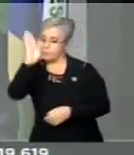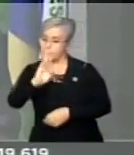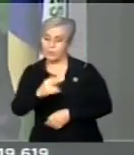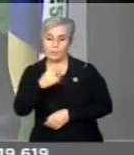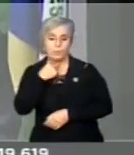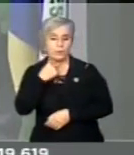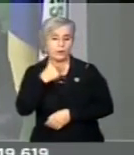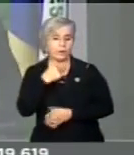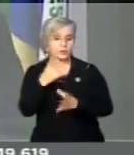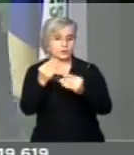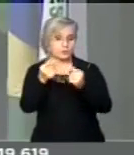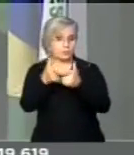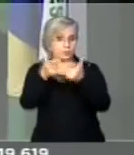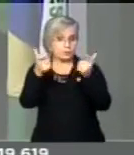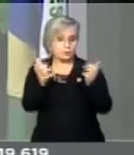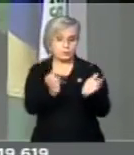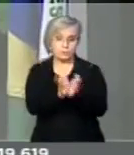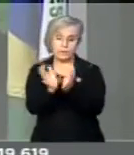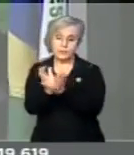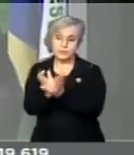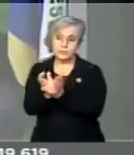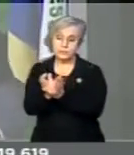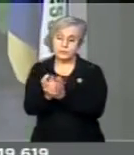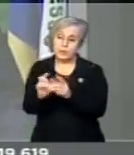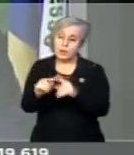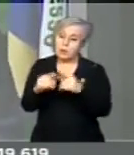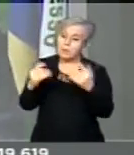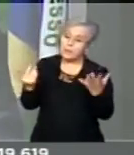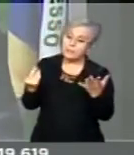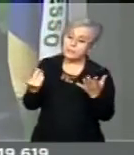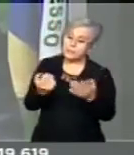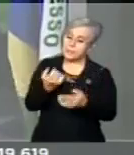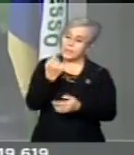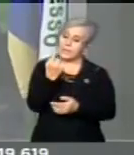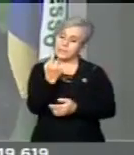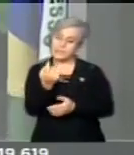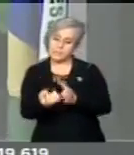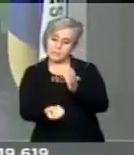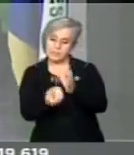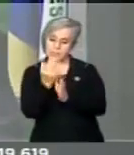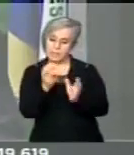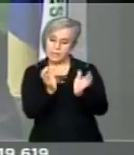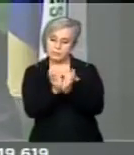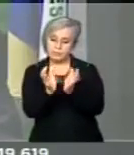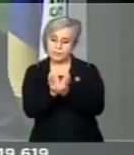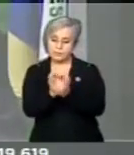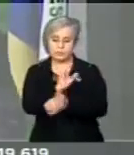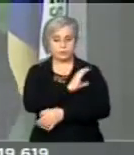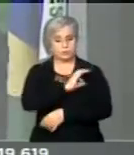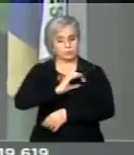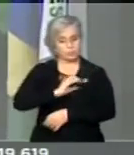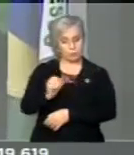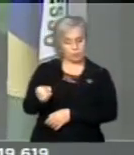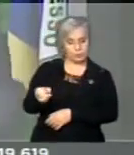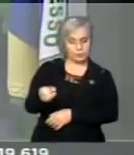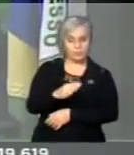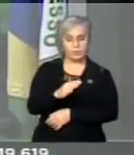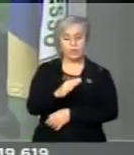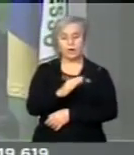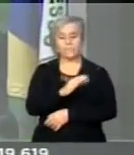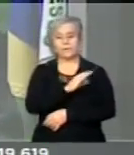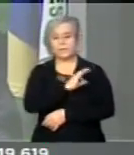tantos partidos no momento, mas no segundo momento, a cada partido criado, cria-se uma nova comissão para acomodar aquela